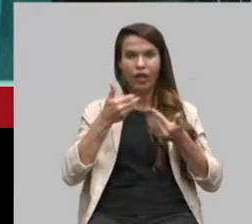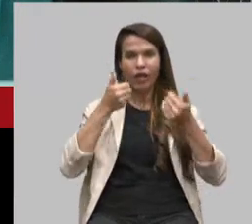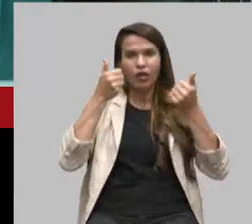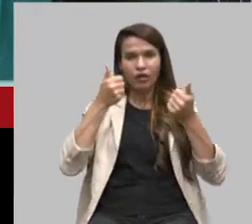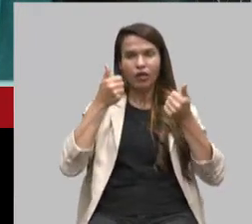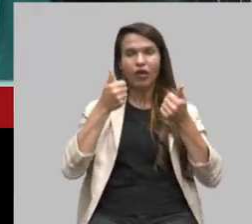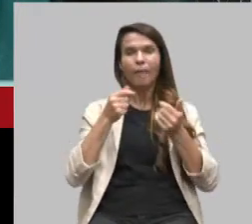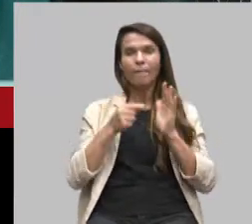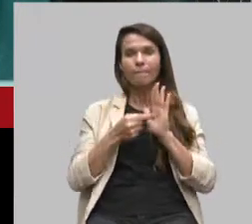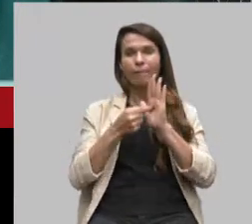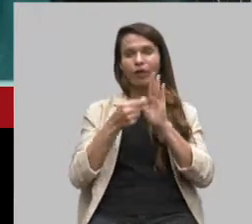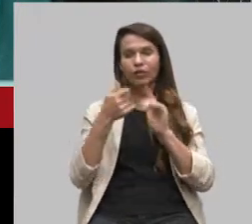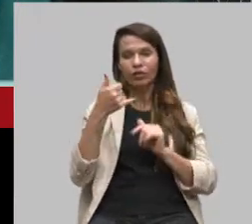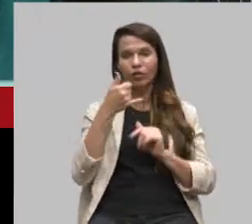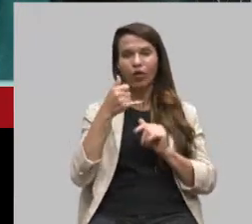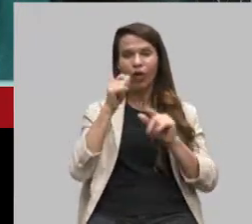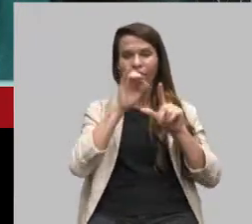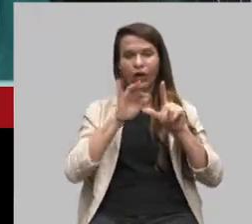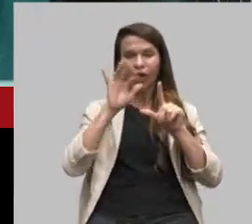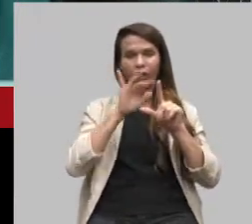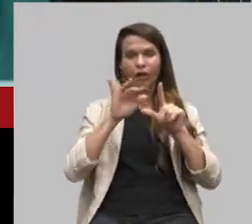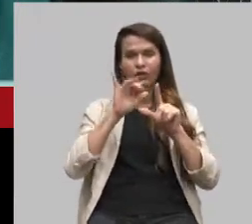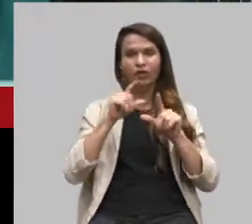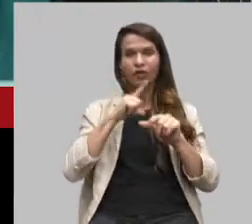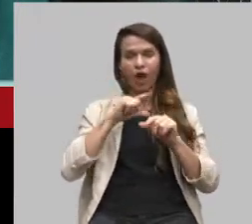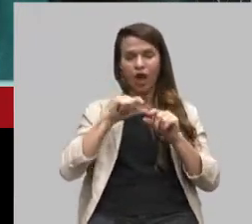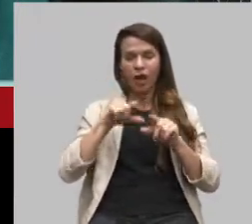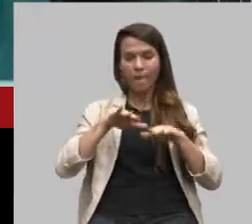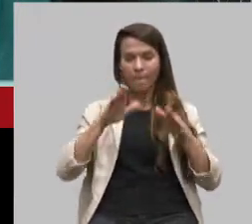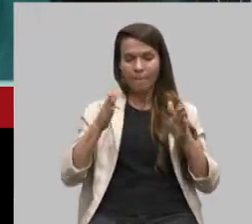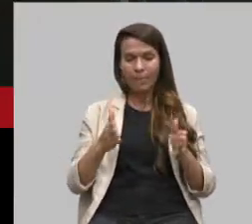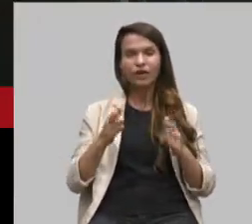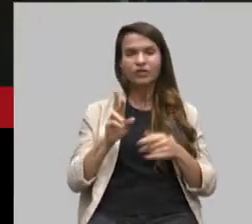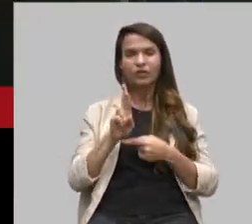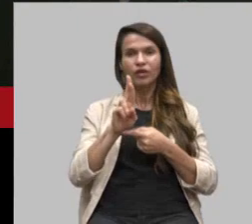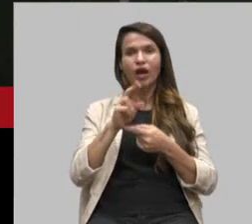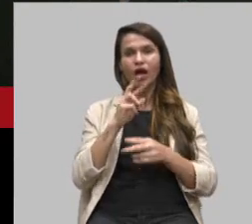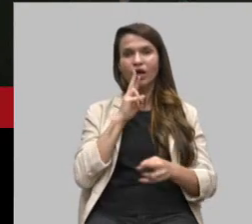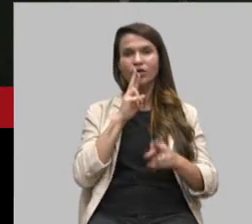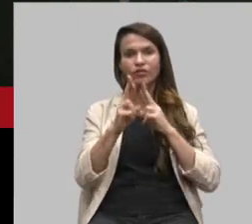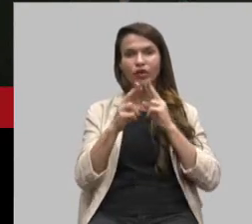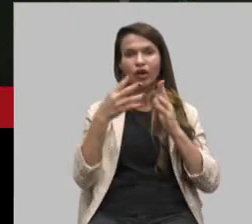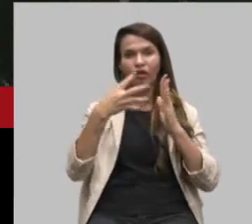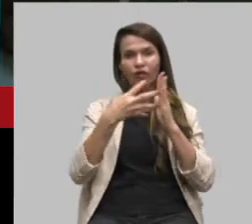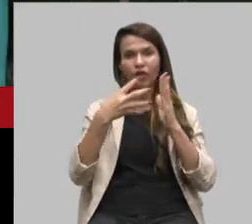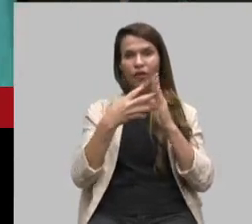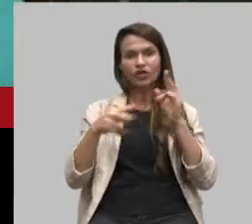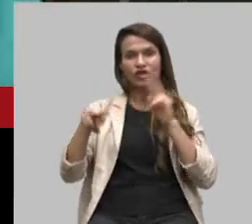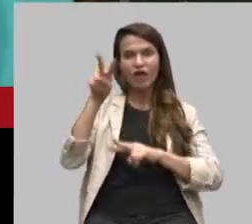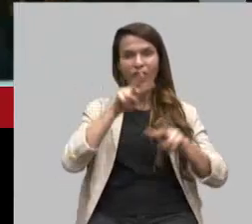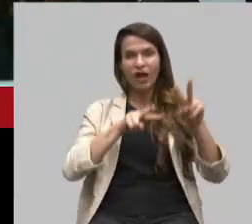celular para um dos code disponíveis nas mesas de credenciamento e responda o formulário de